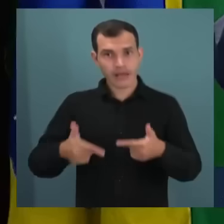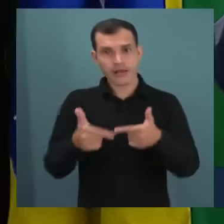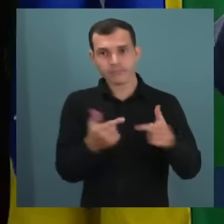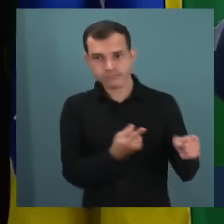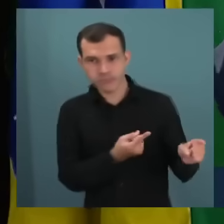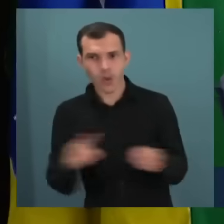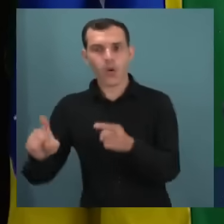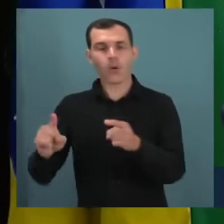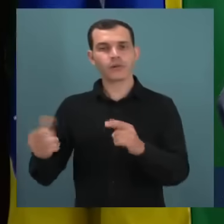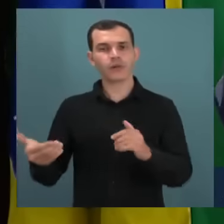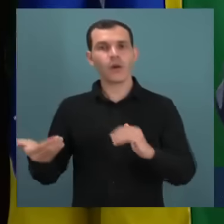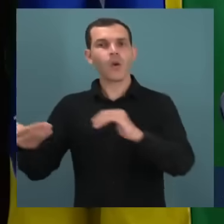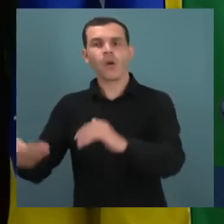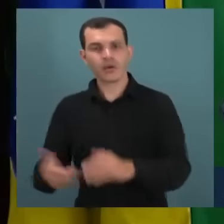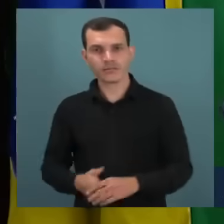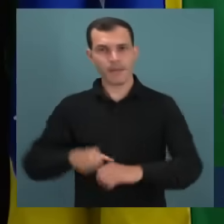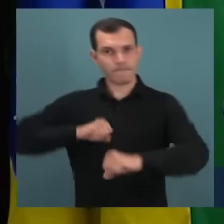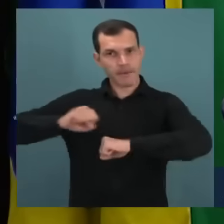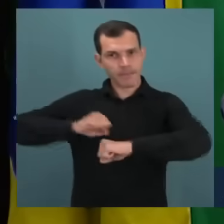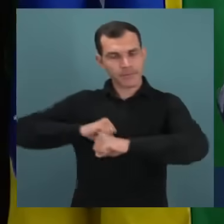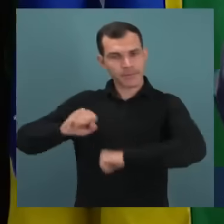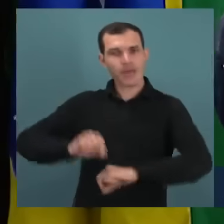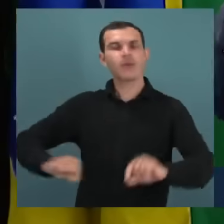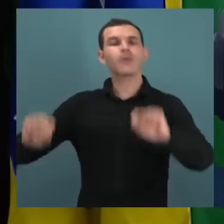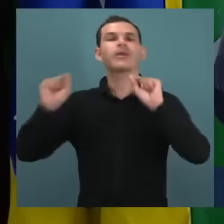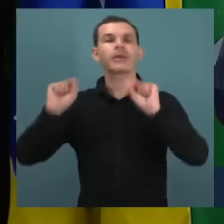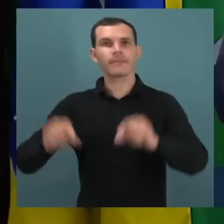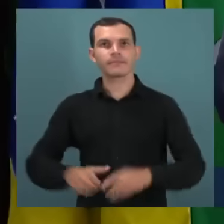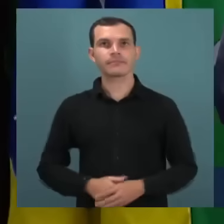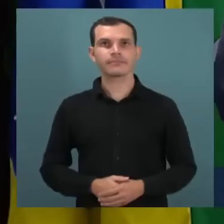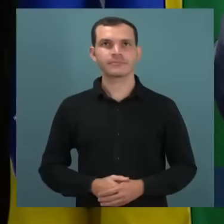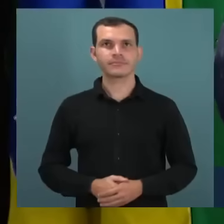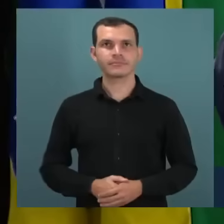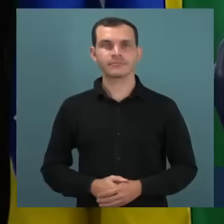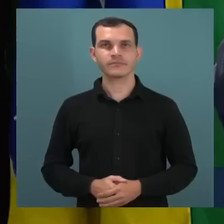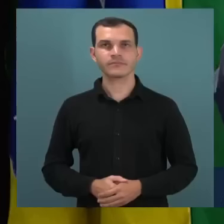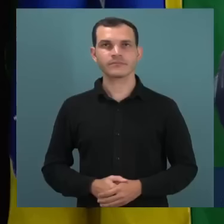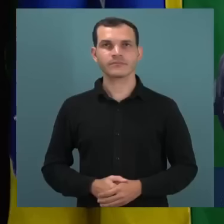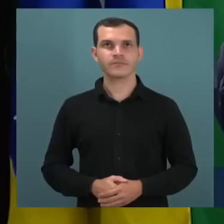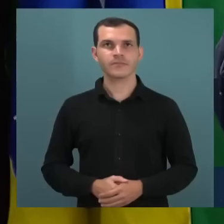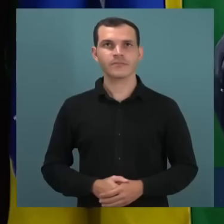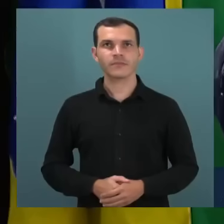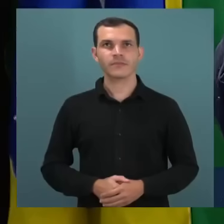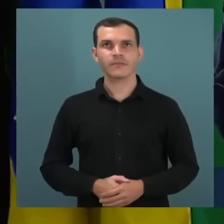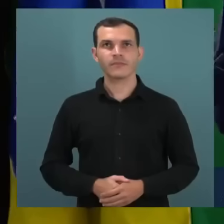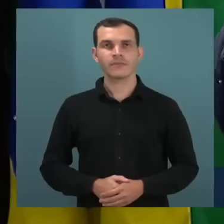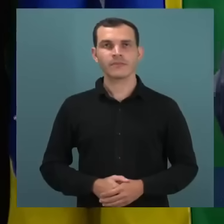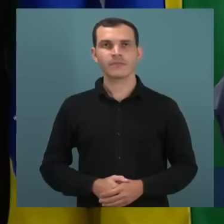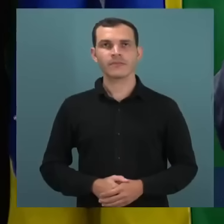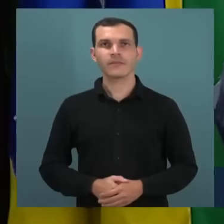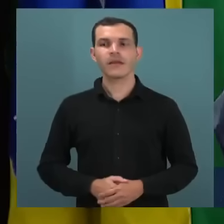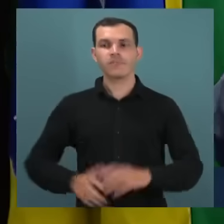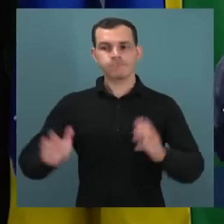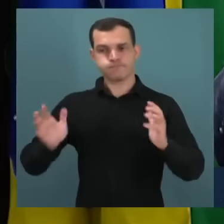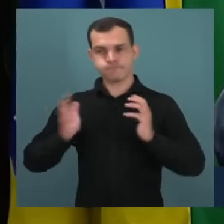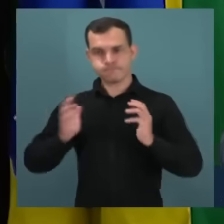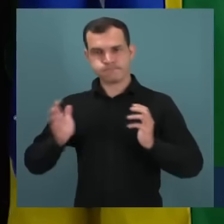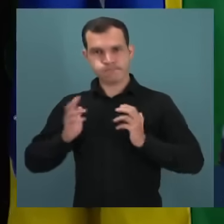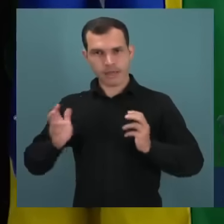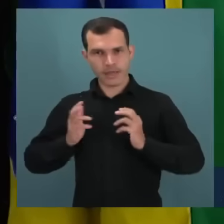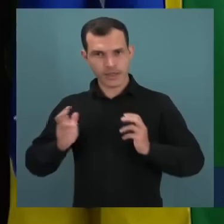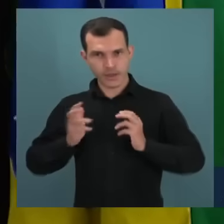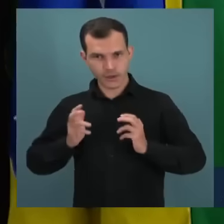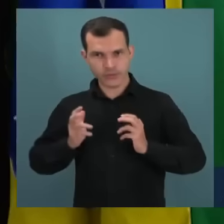Nacional sobre o argumento de que o Congresso defende os ricos e o governo defende os